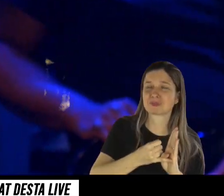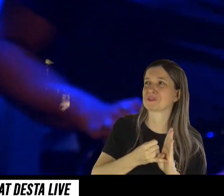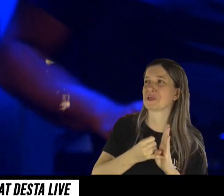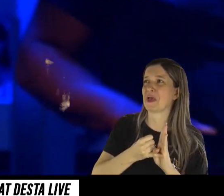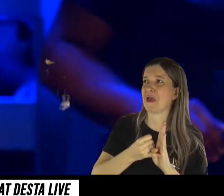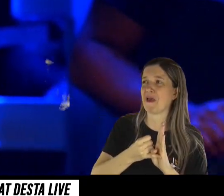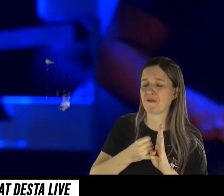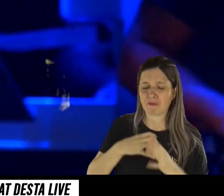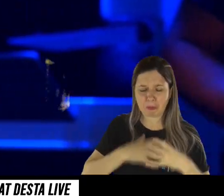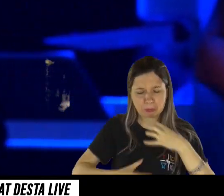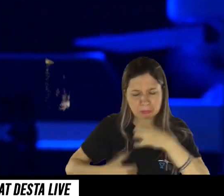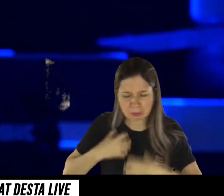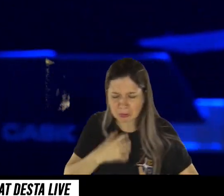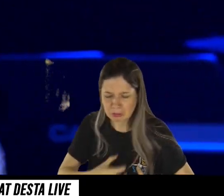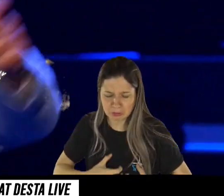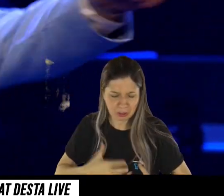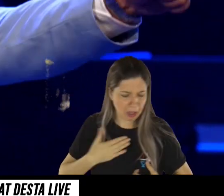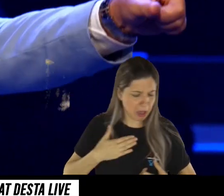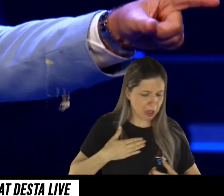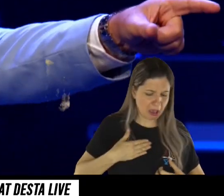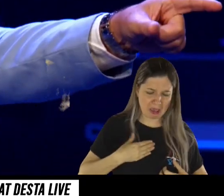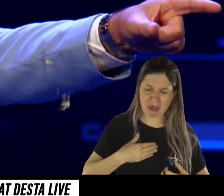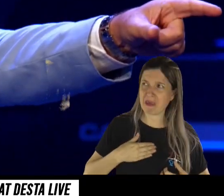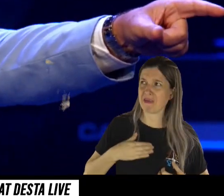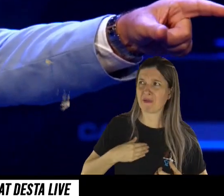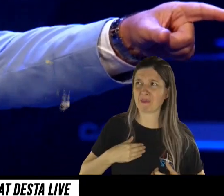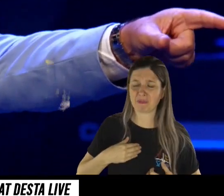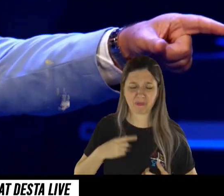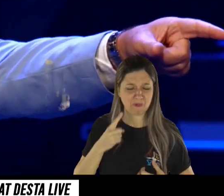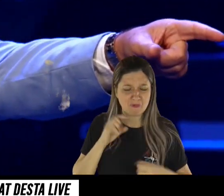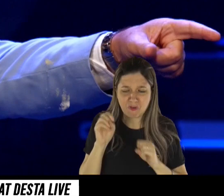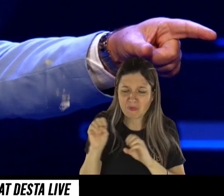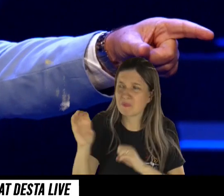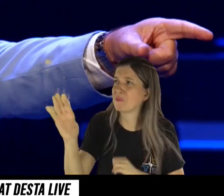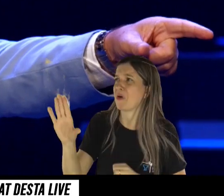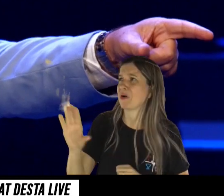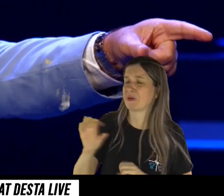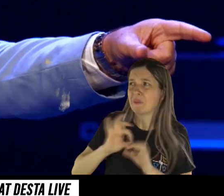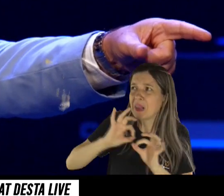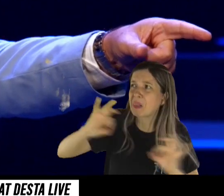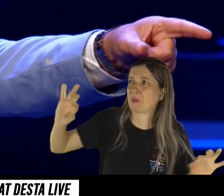Eu quero que a turma me esqueça. Eu vou ser conhecido como um homem que foi traído.